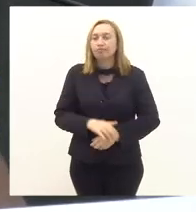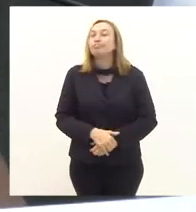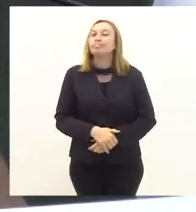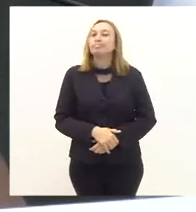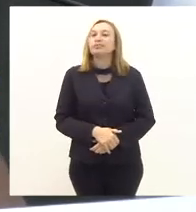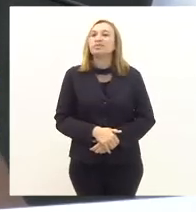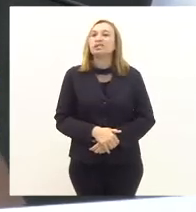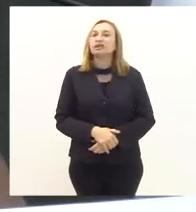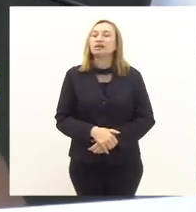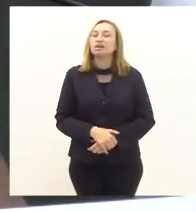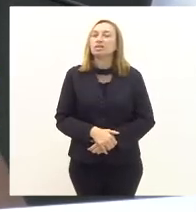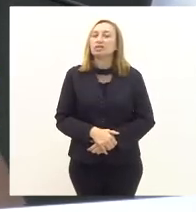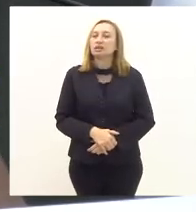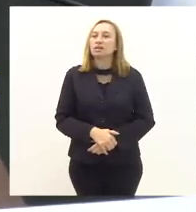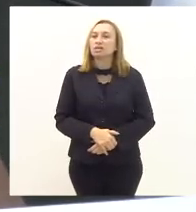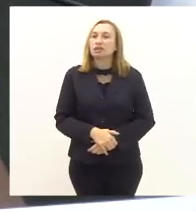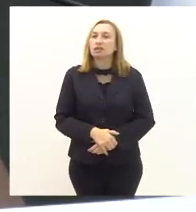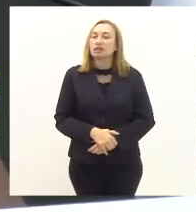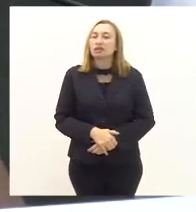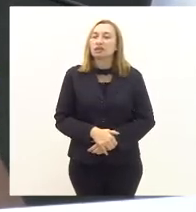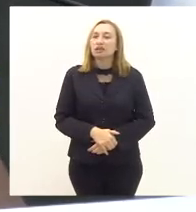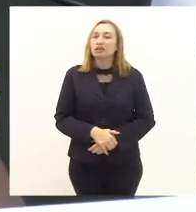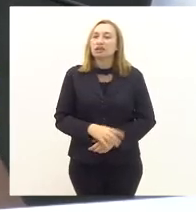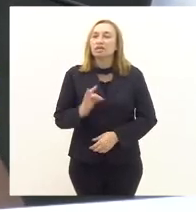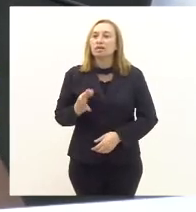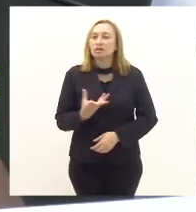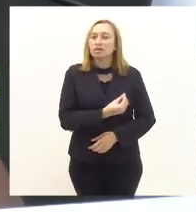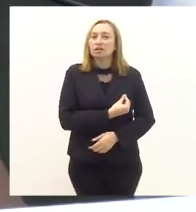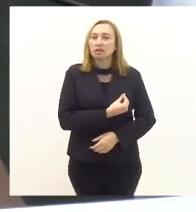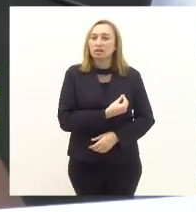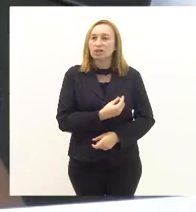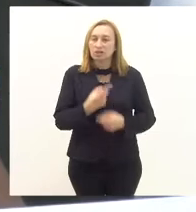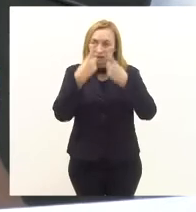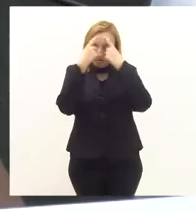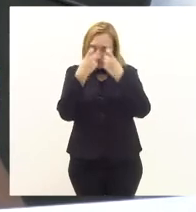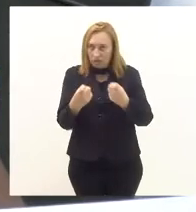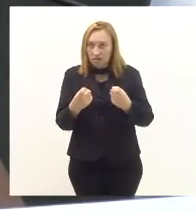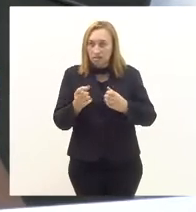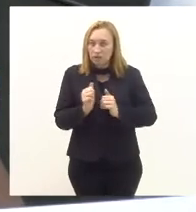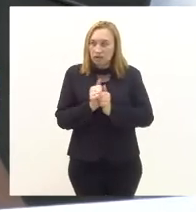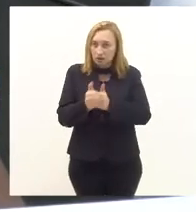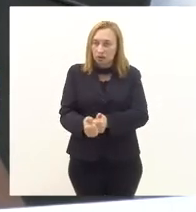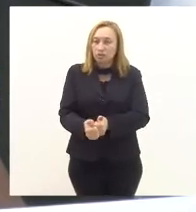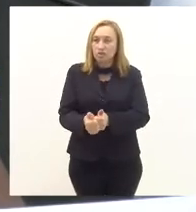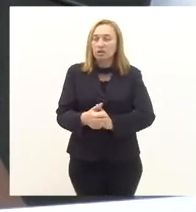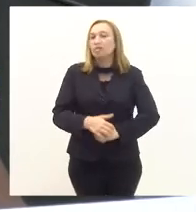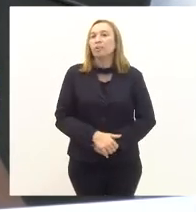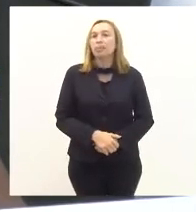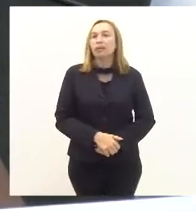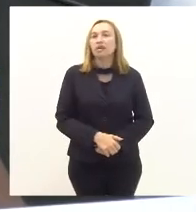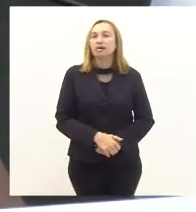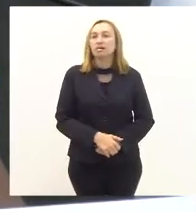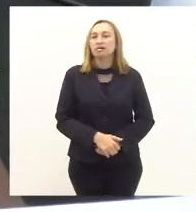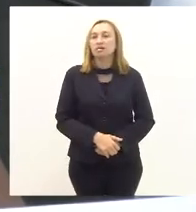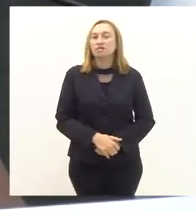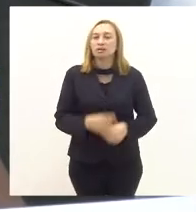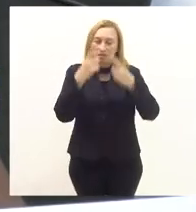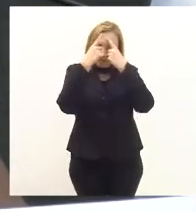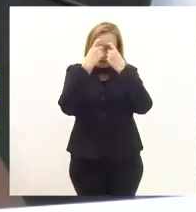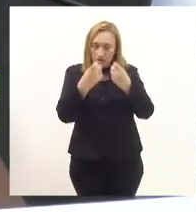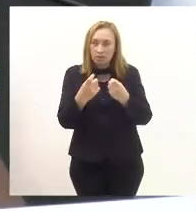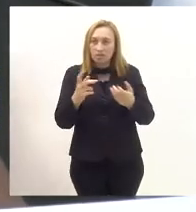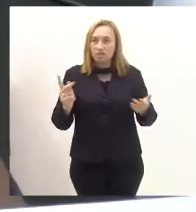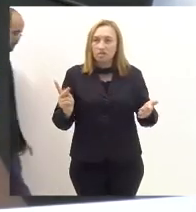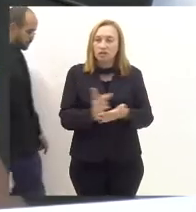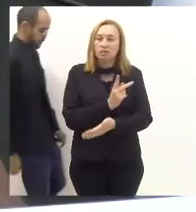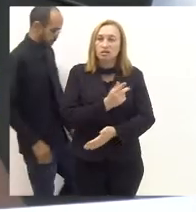medidas protetivas e mulheres trans ameaçadas e fazendo um acompanhamento para que a violência ocorrida